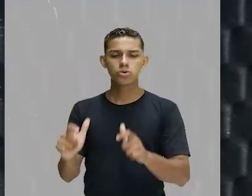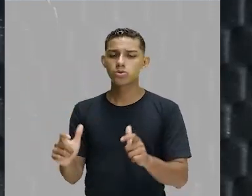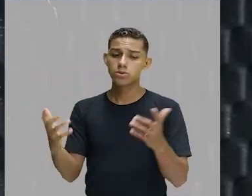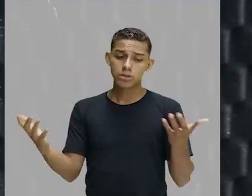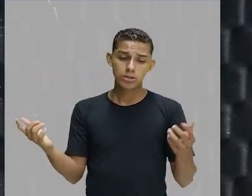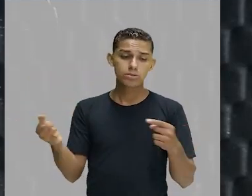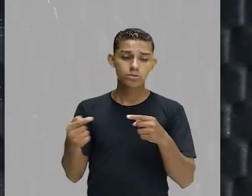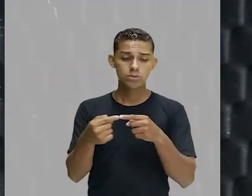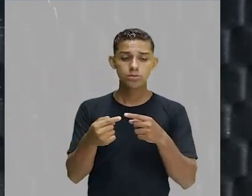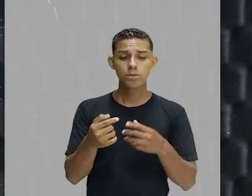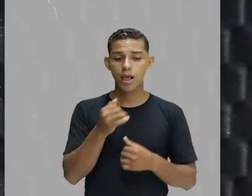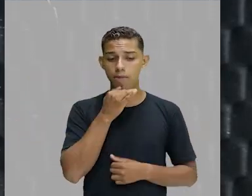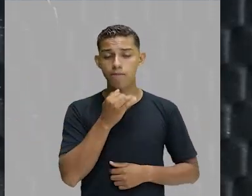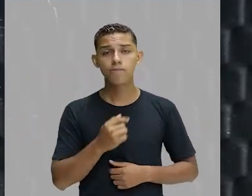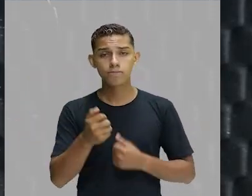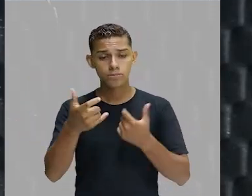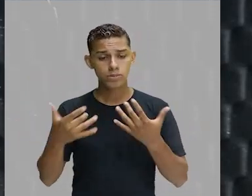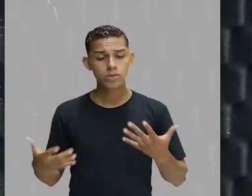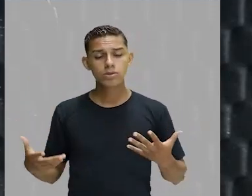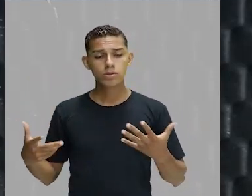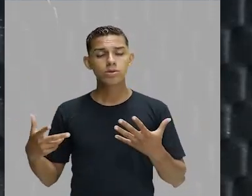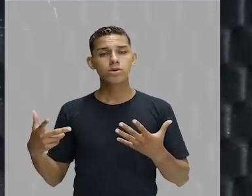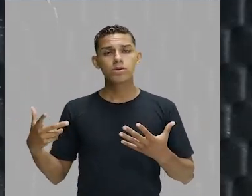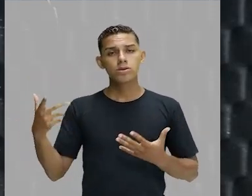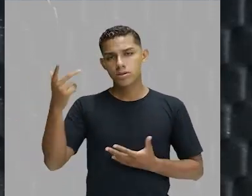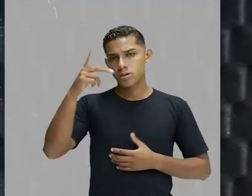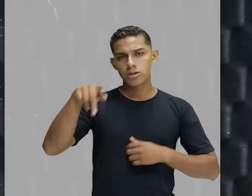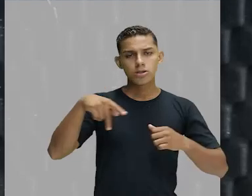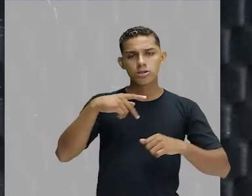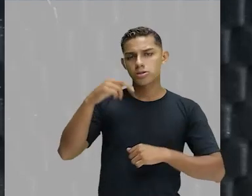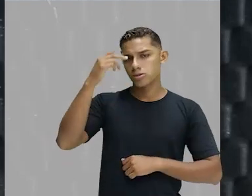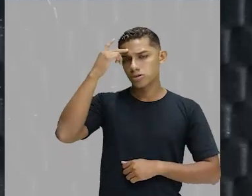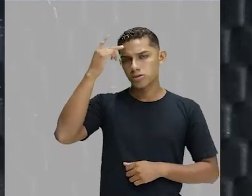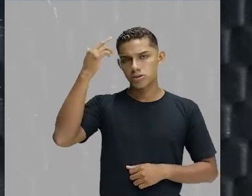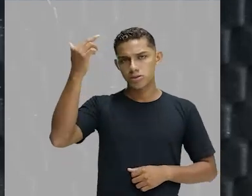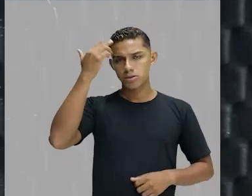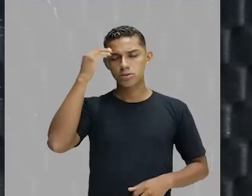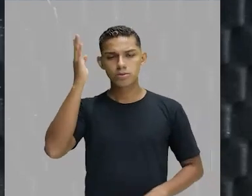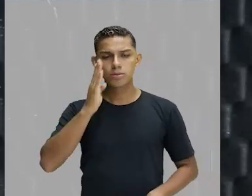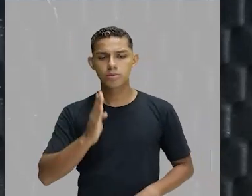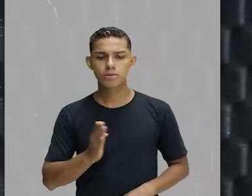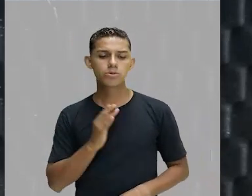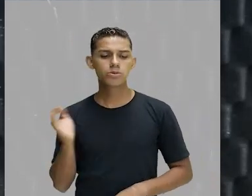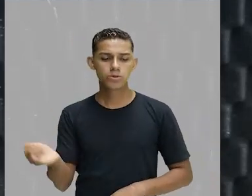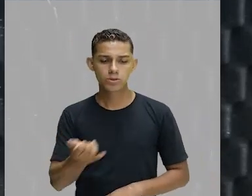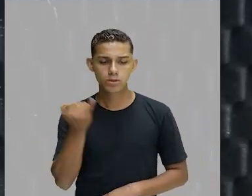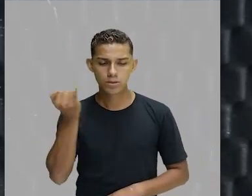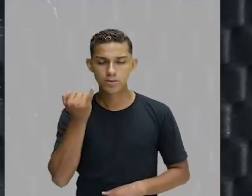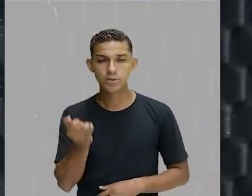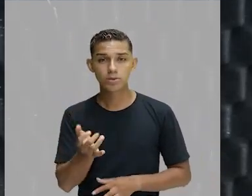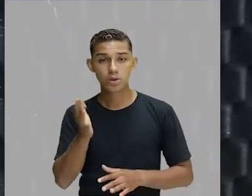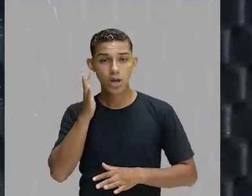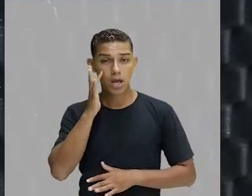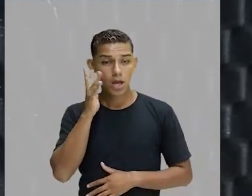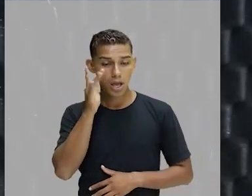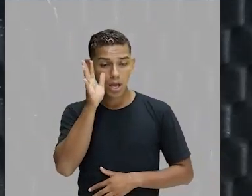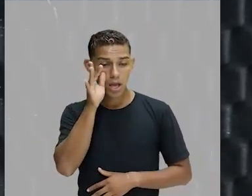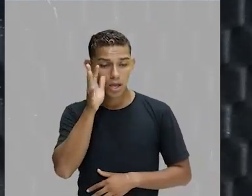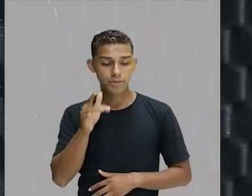contar que conta uma parte da história do Brasil muito importante, tá certo? Então, assistam, não vou dar